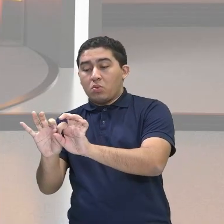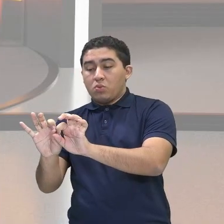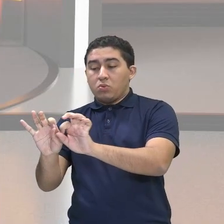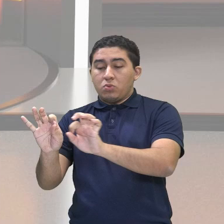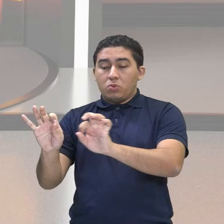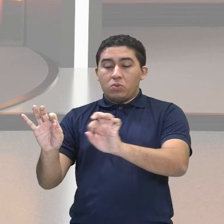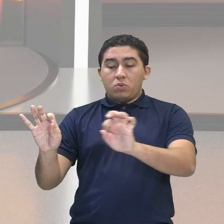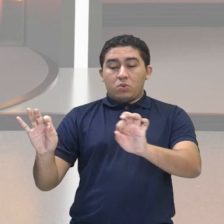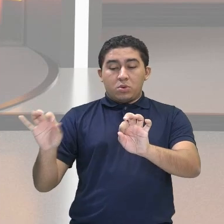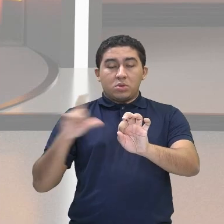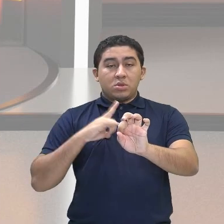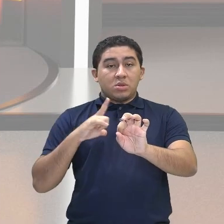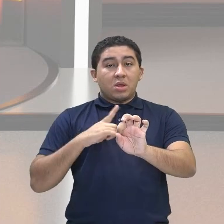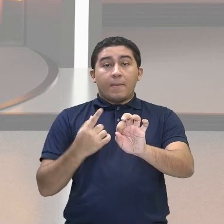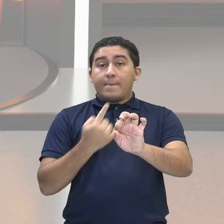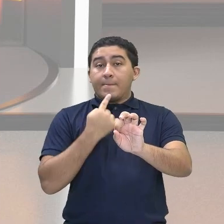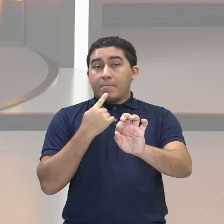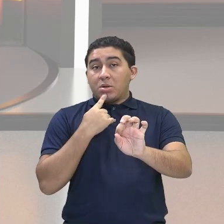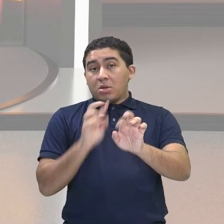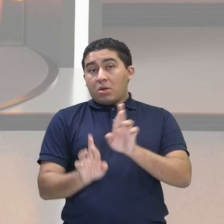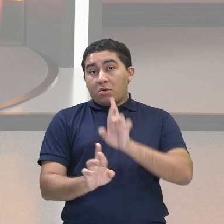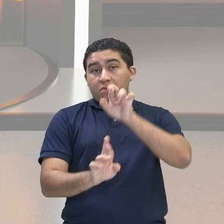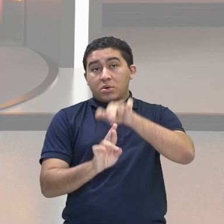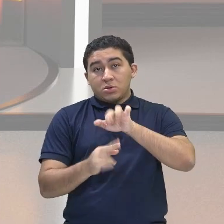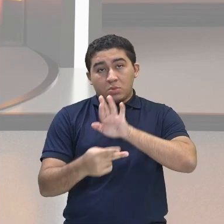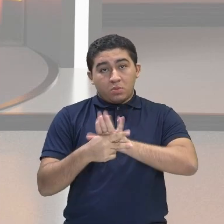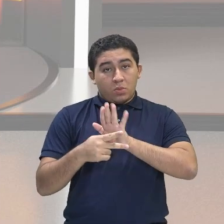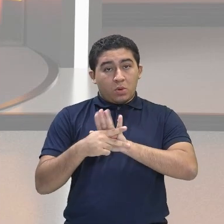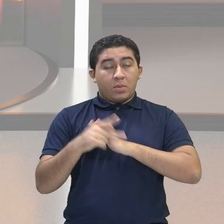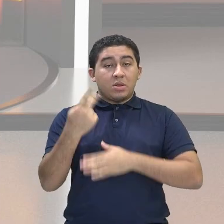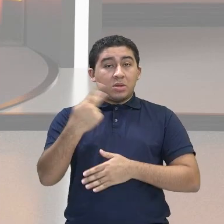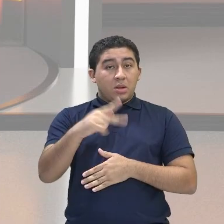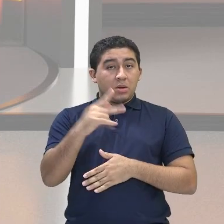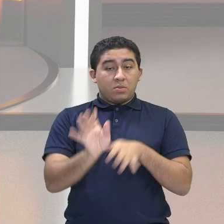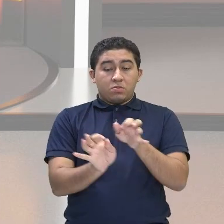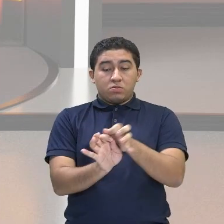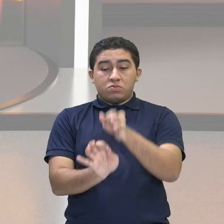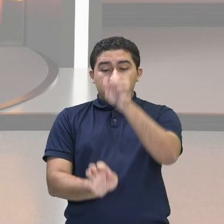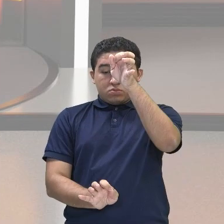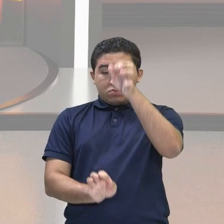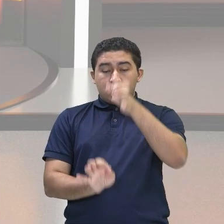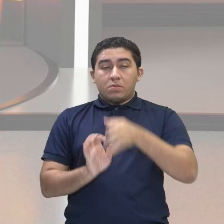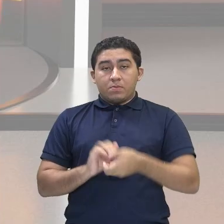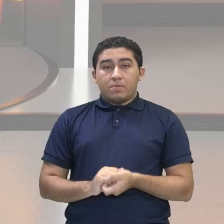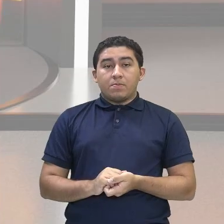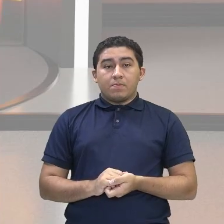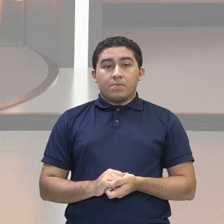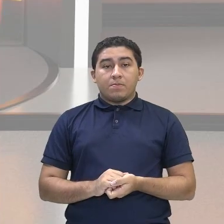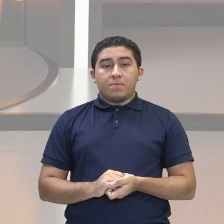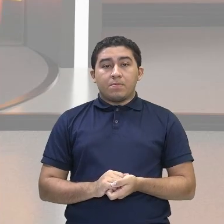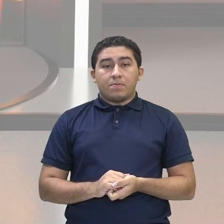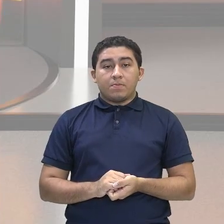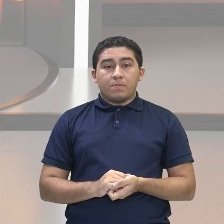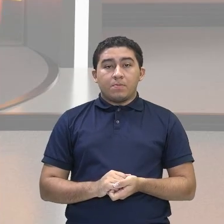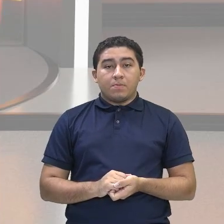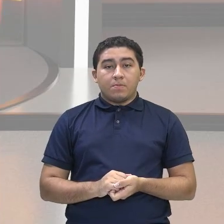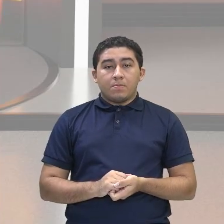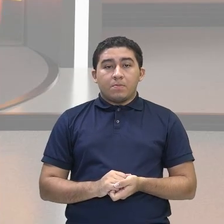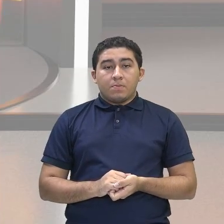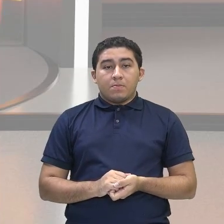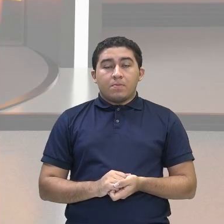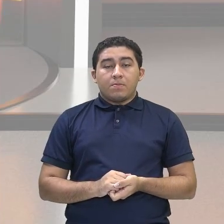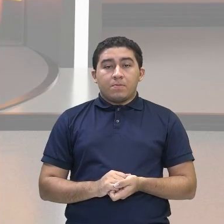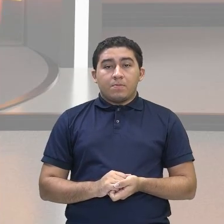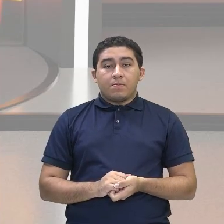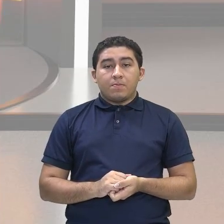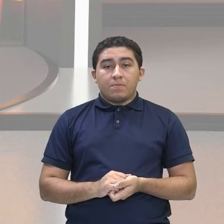distância ela está ali em relação ao meridiano de Greenwich, tá bom? Latitude com